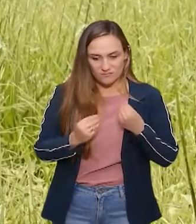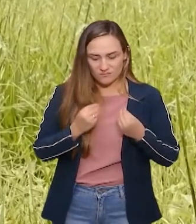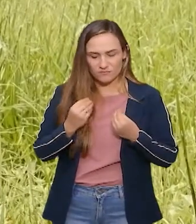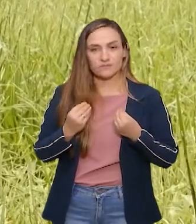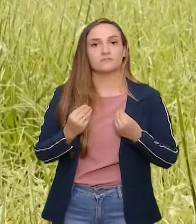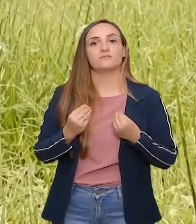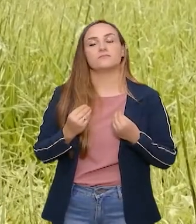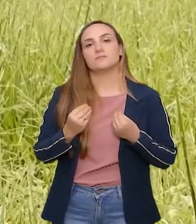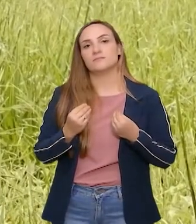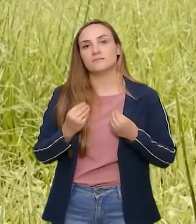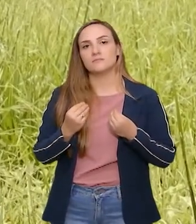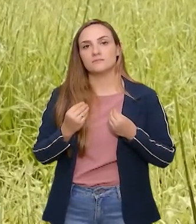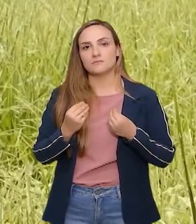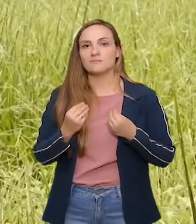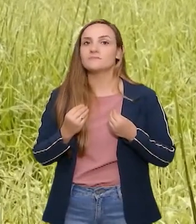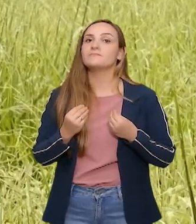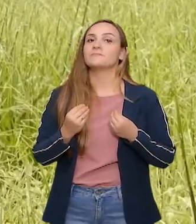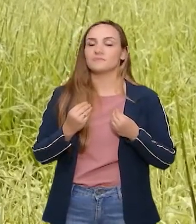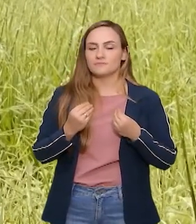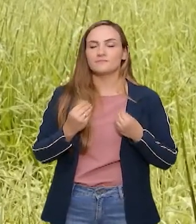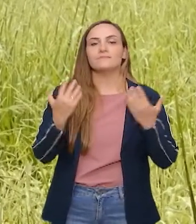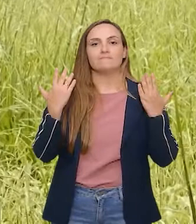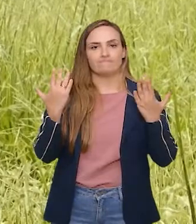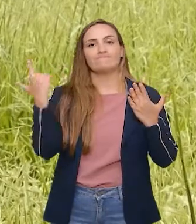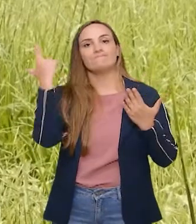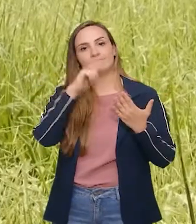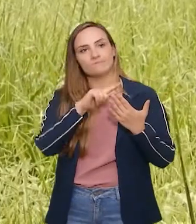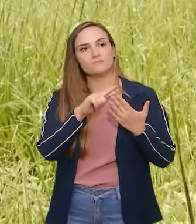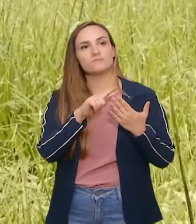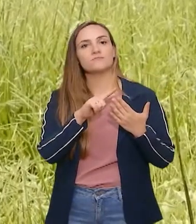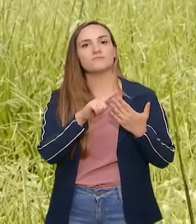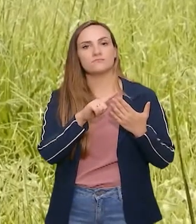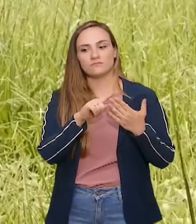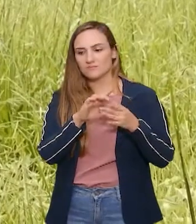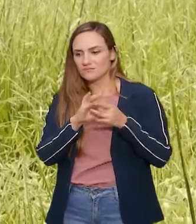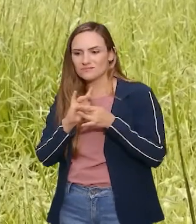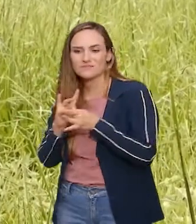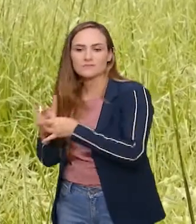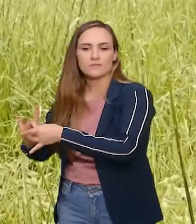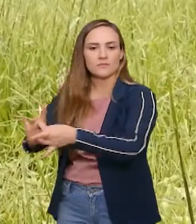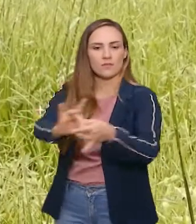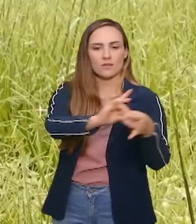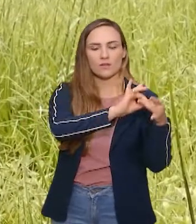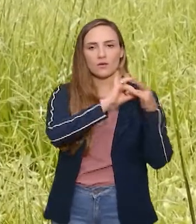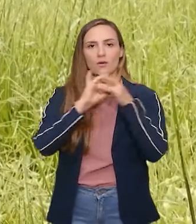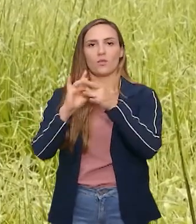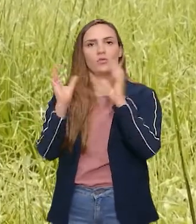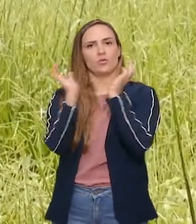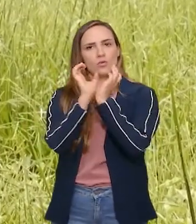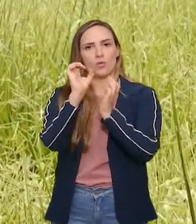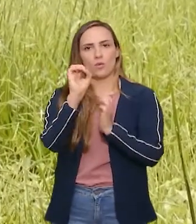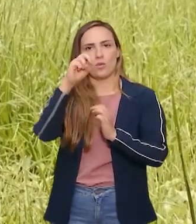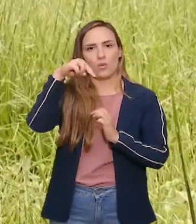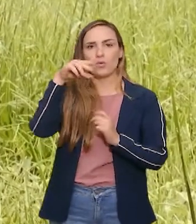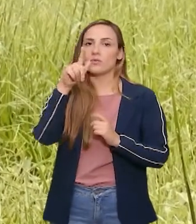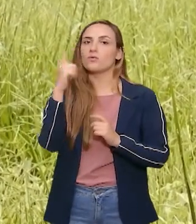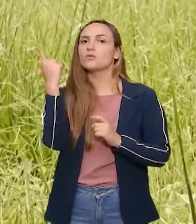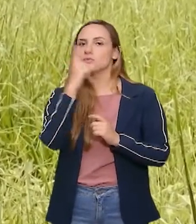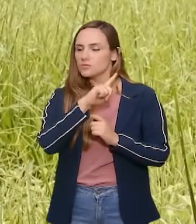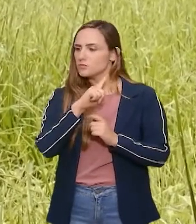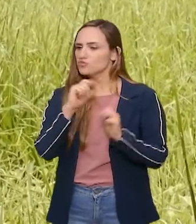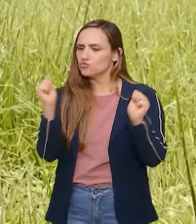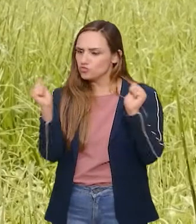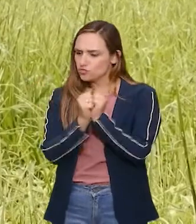sem saber o que iríamos fazer. E aí, graças à união de diversas ONGs, diversos protetores,